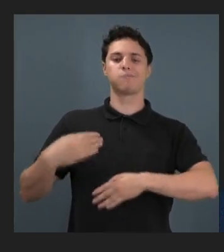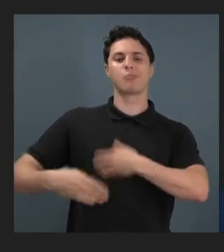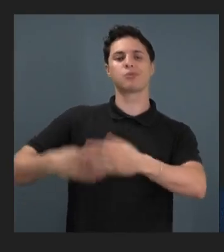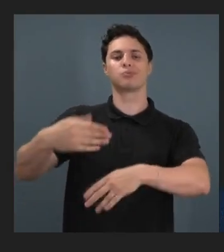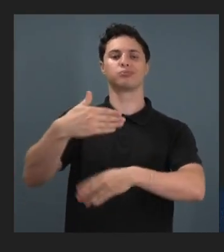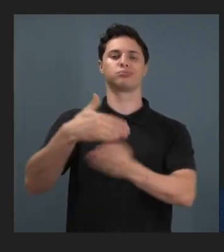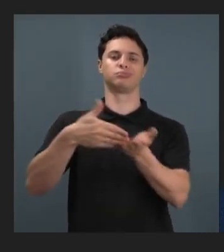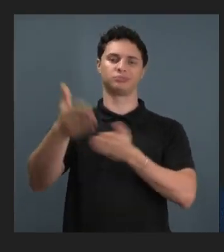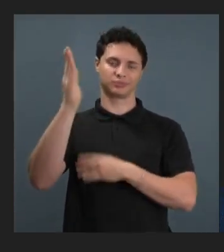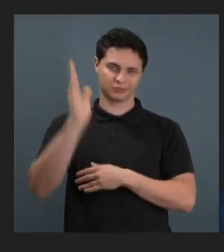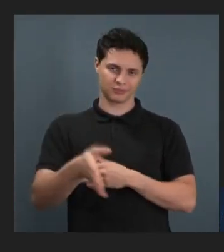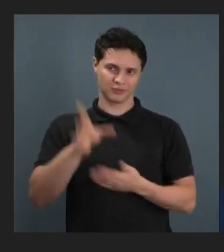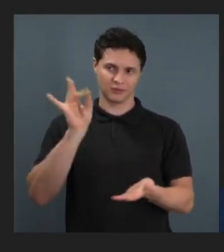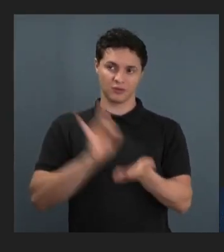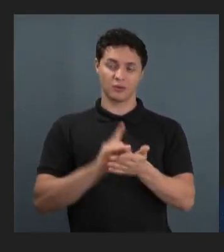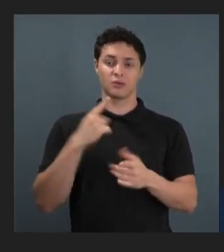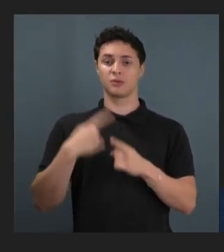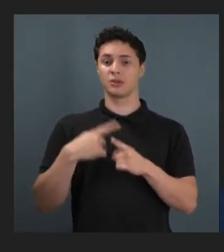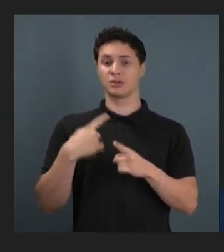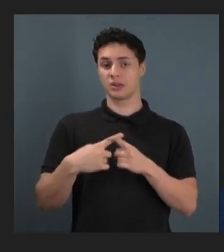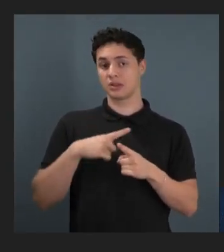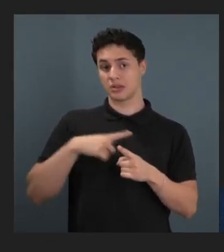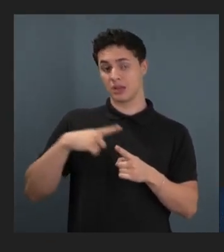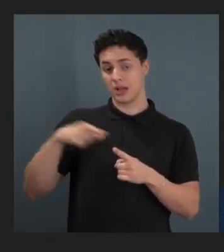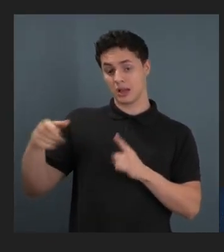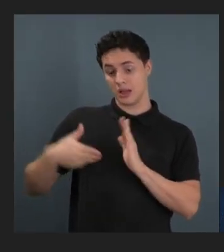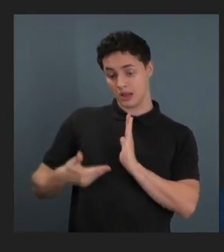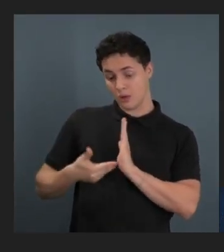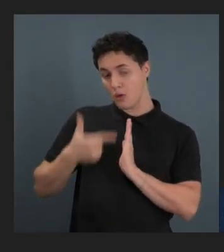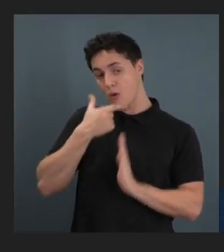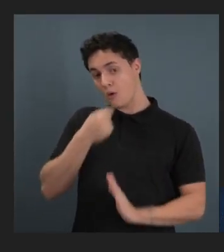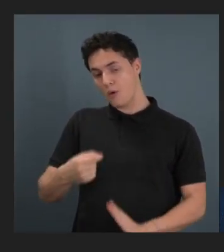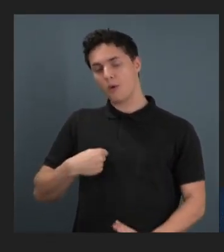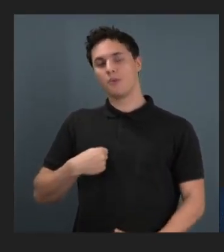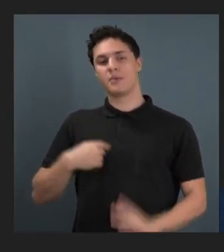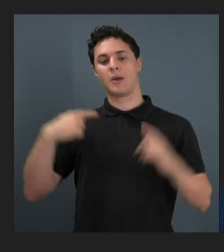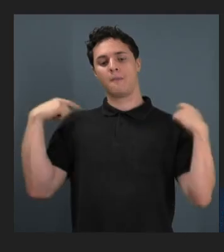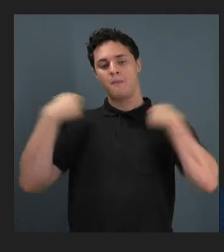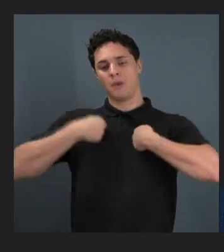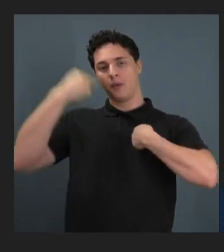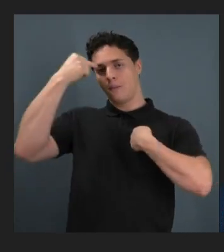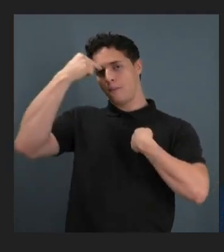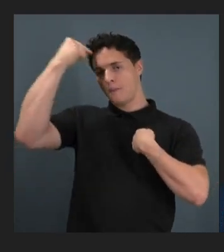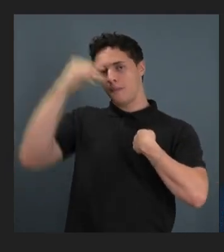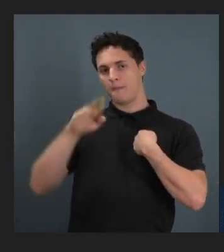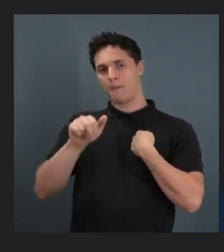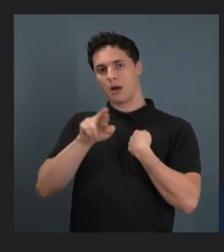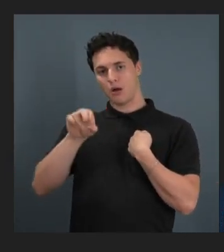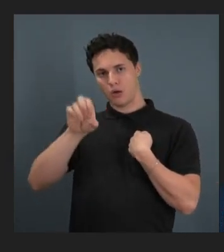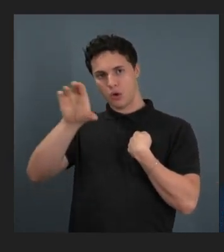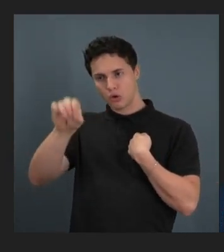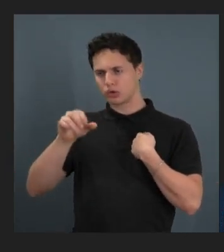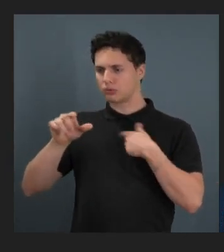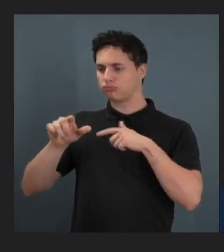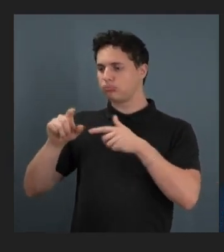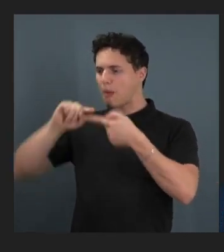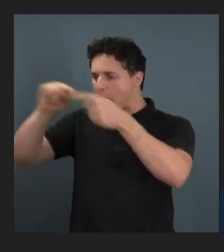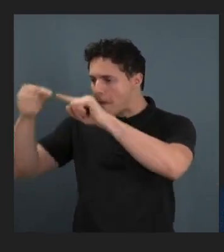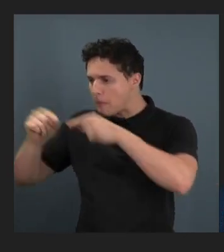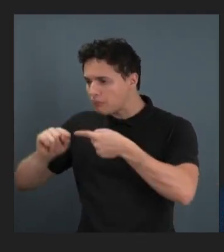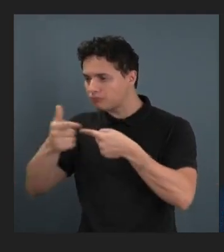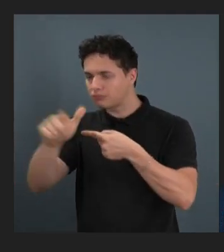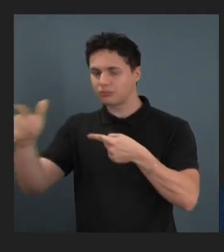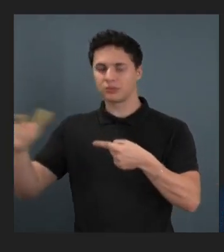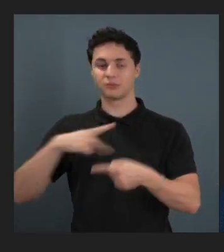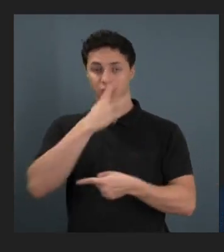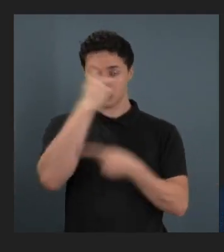né, na Câmara dos Deputados. E o ministro Barroso já começou a reagir com outros ministros com